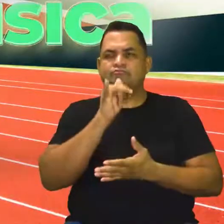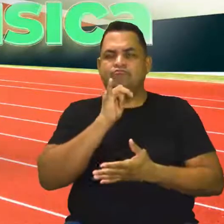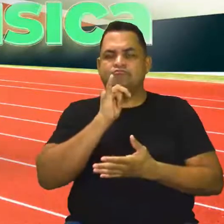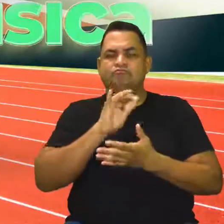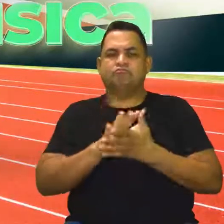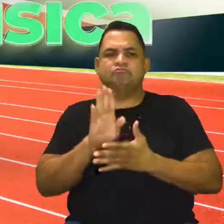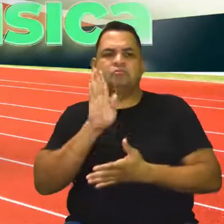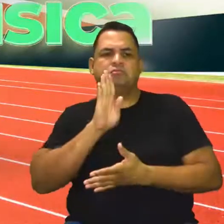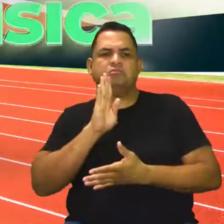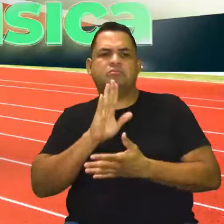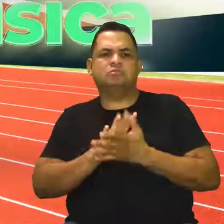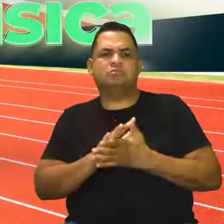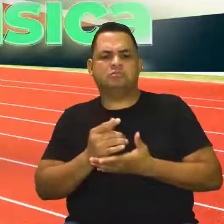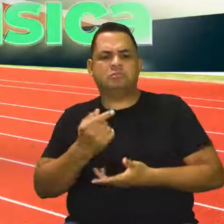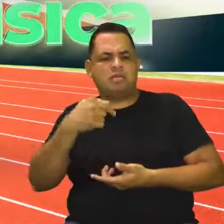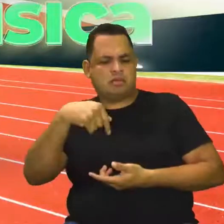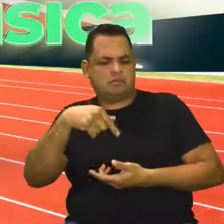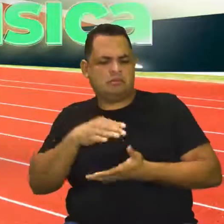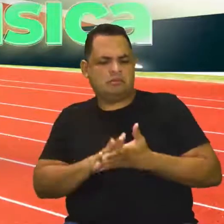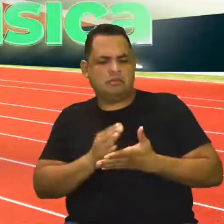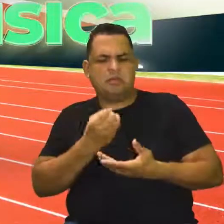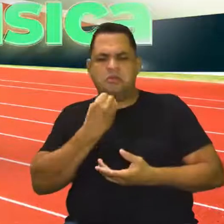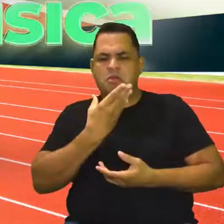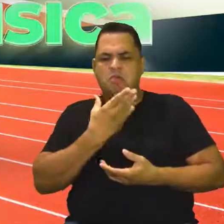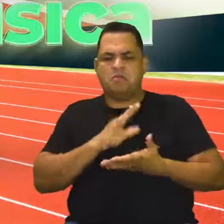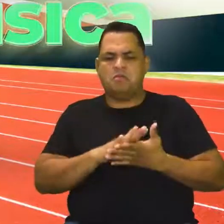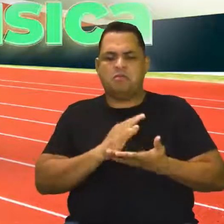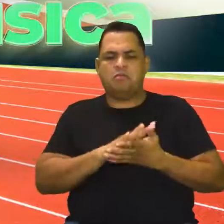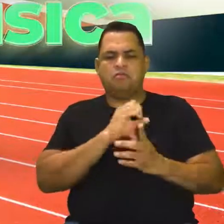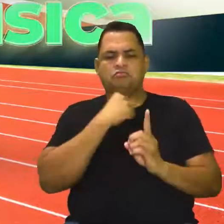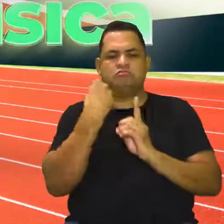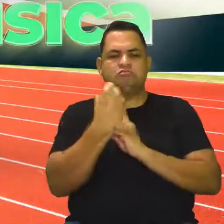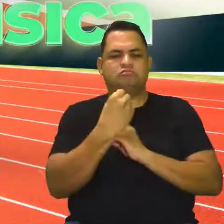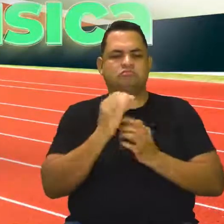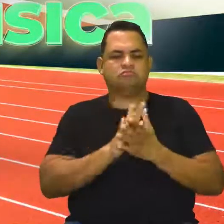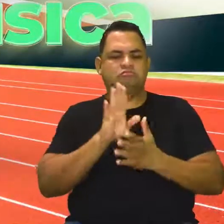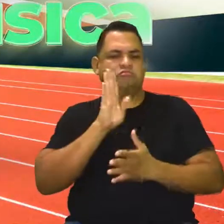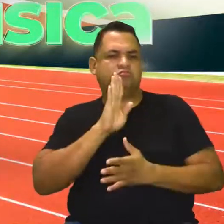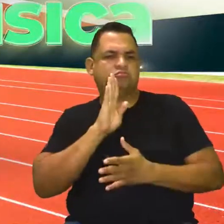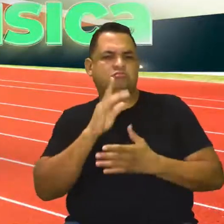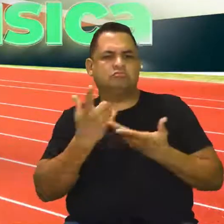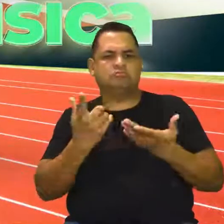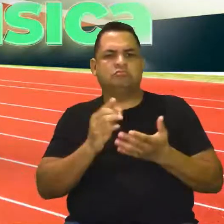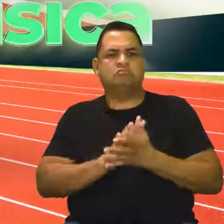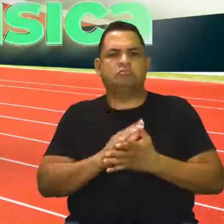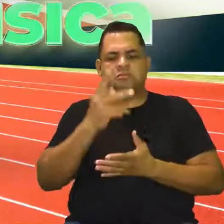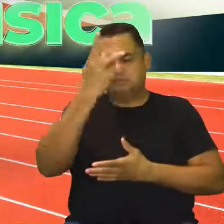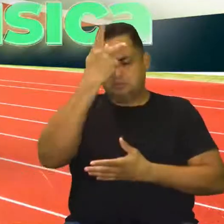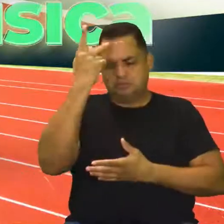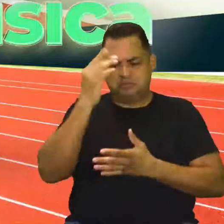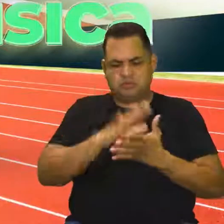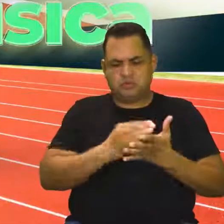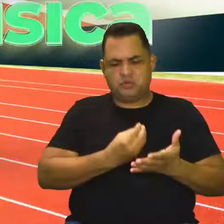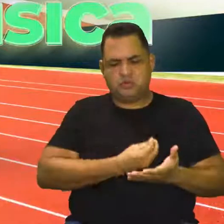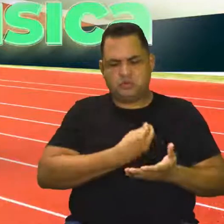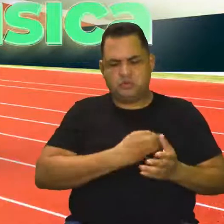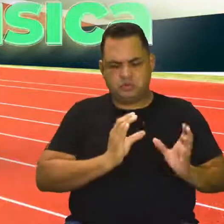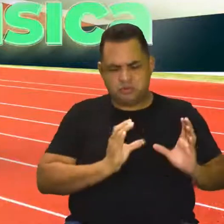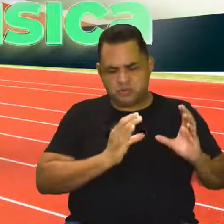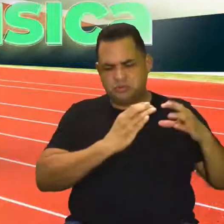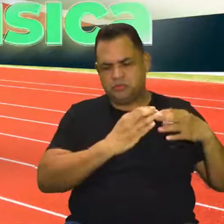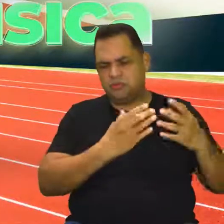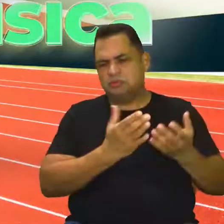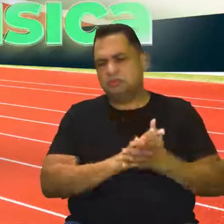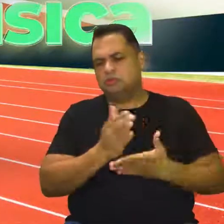prof. Será que eu estou bem internamente se o meu social não tá muito legal? Eu não sou uma pessoa que convive muito,